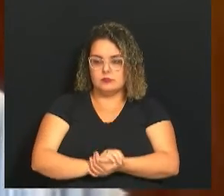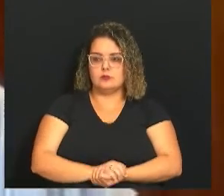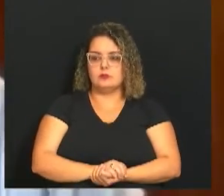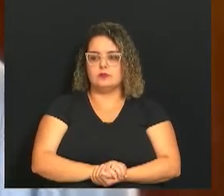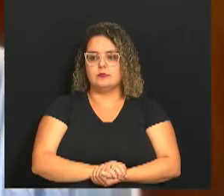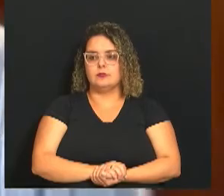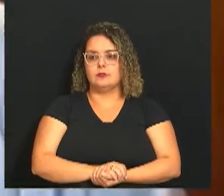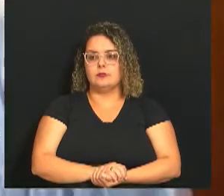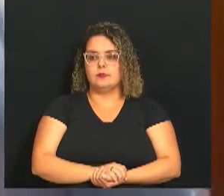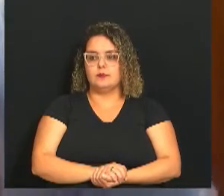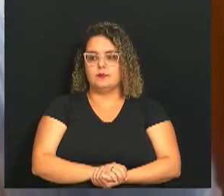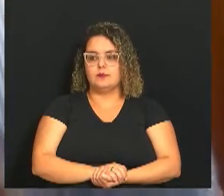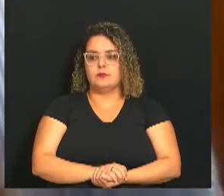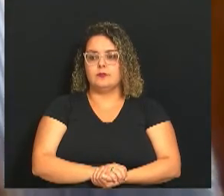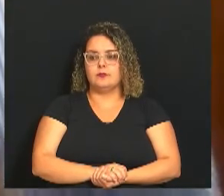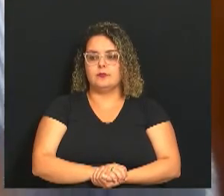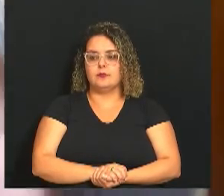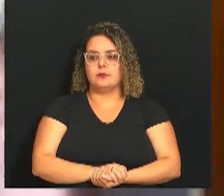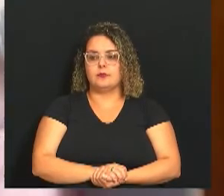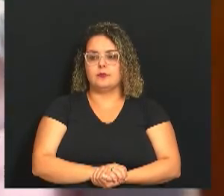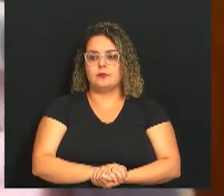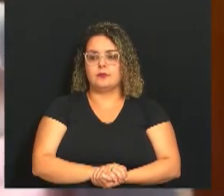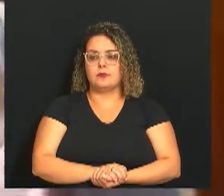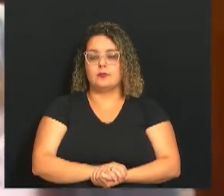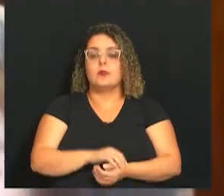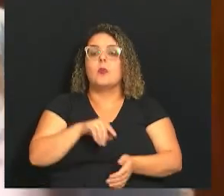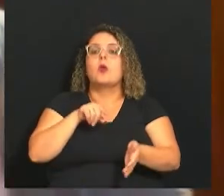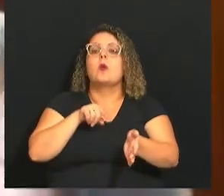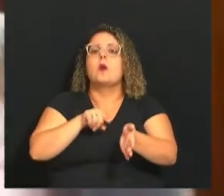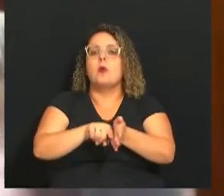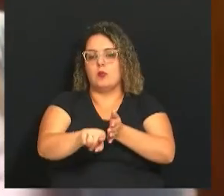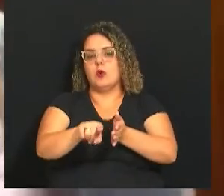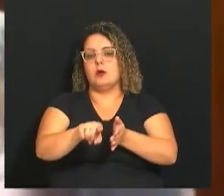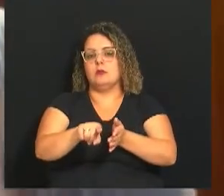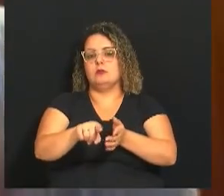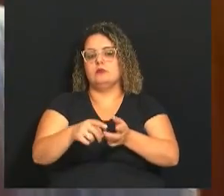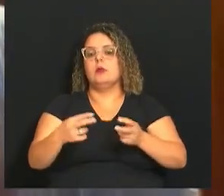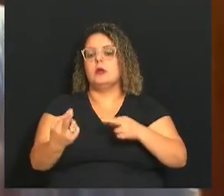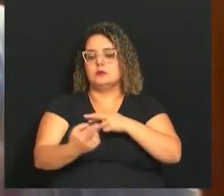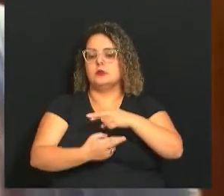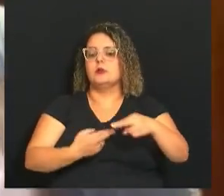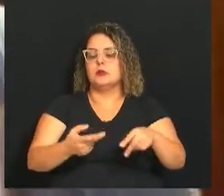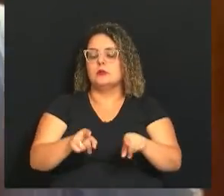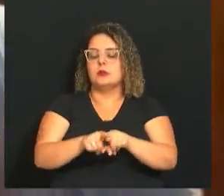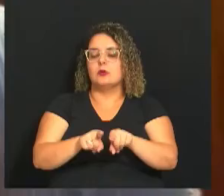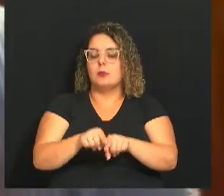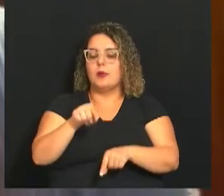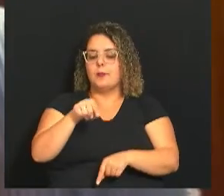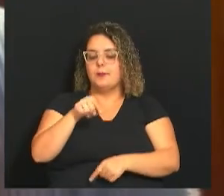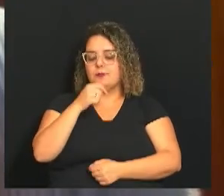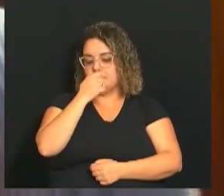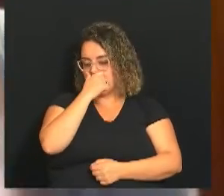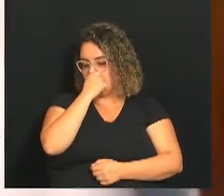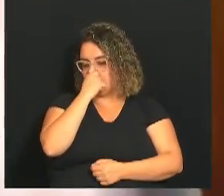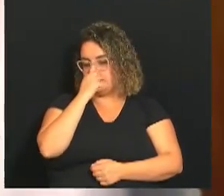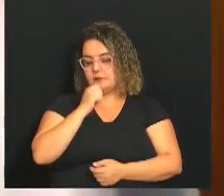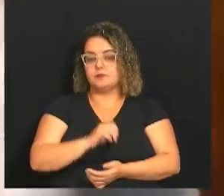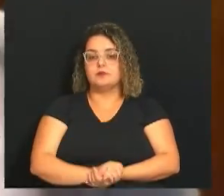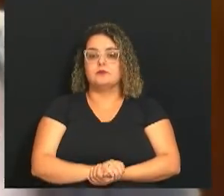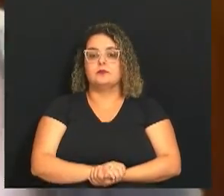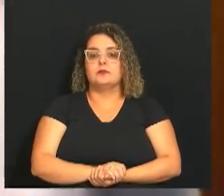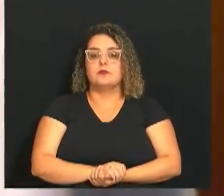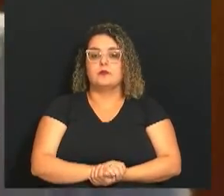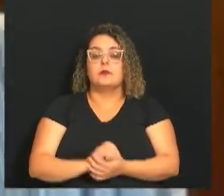aqui, é uma pergunta que tem essa relação também. Por exemplo, uma empresa